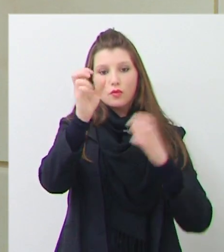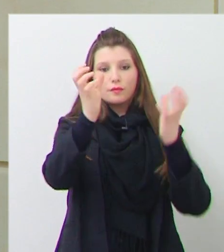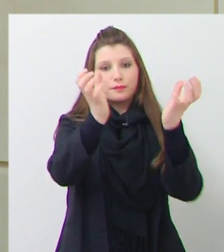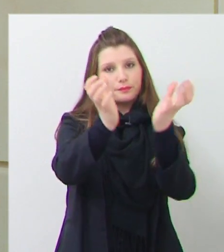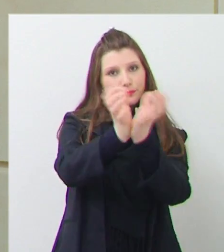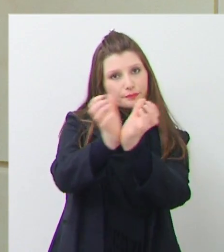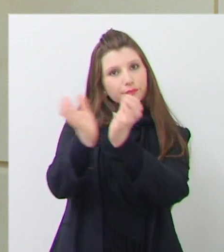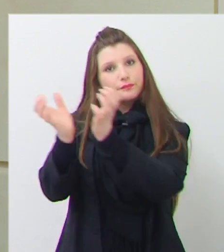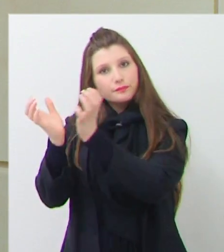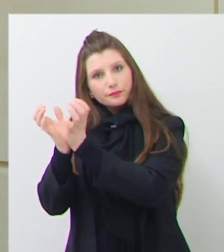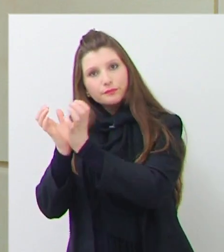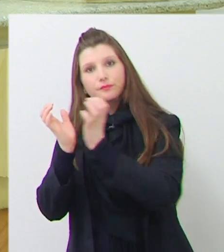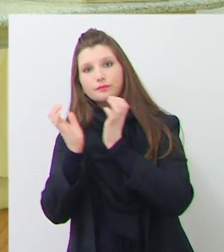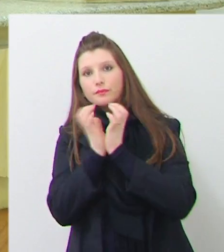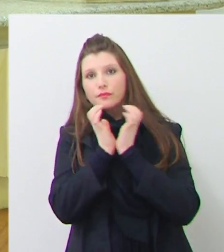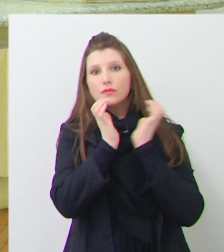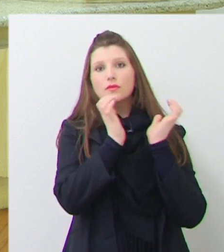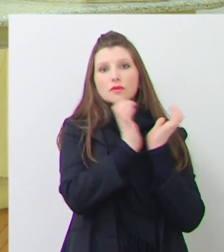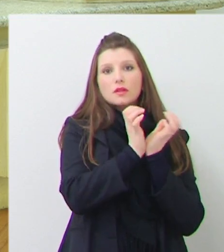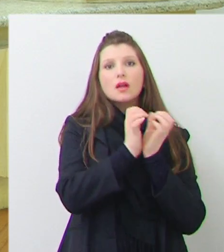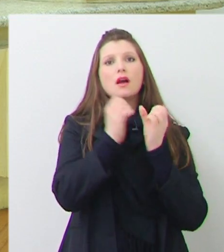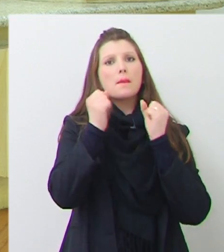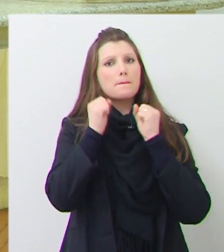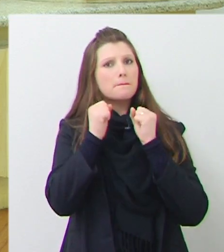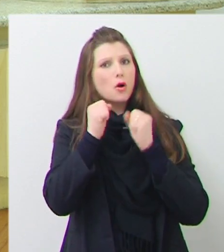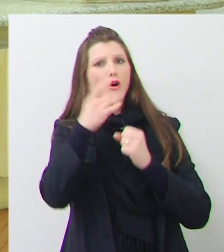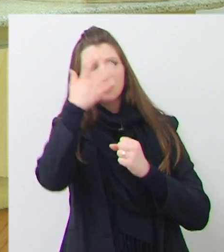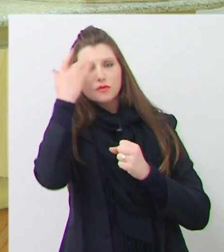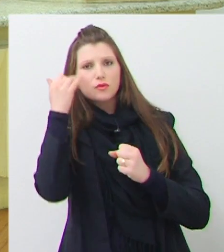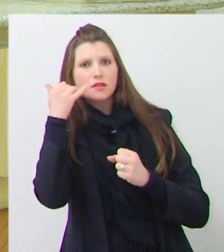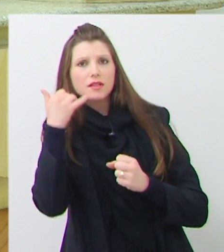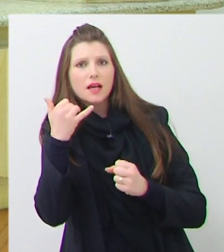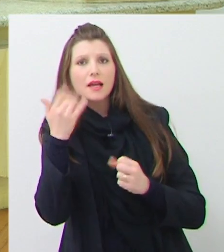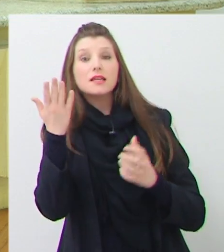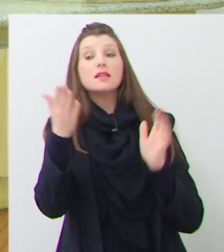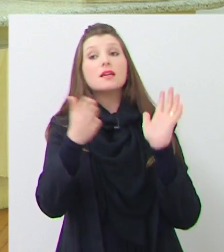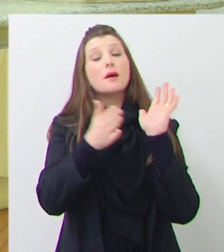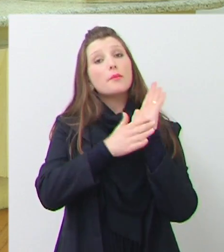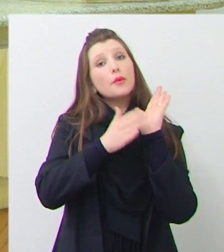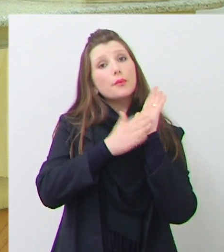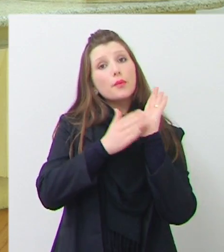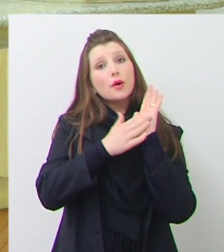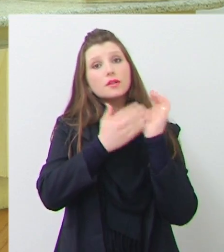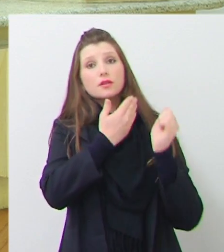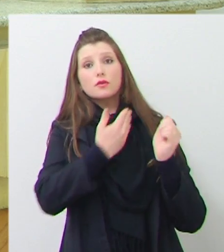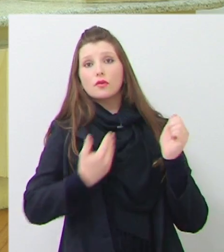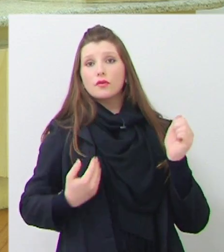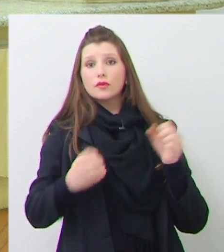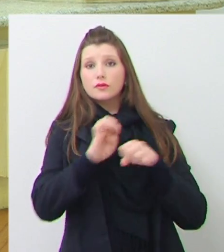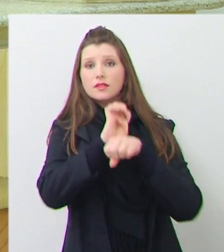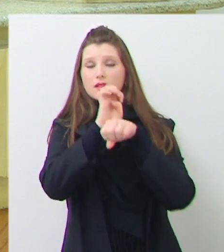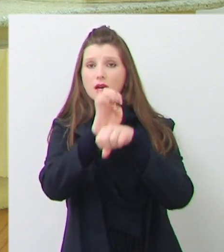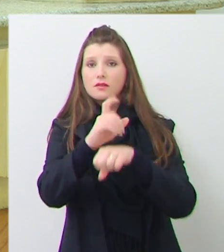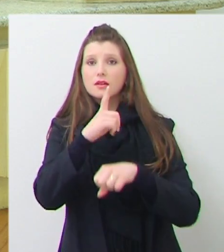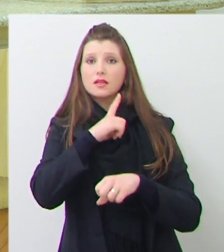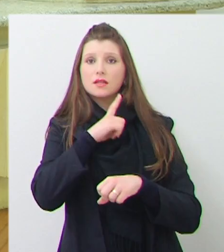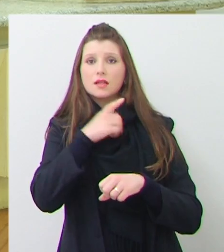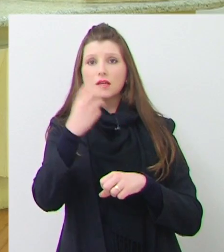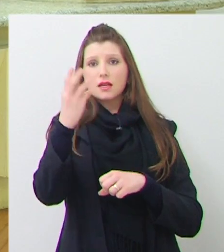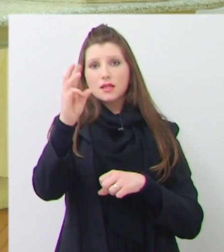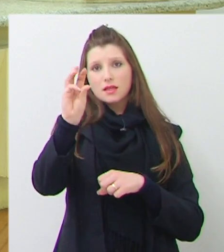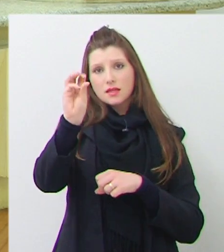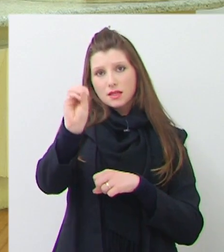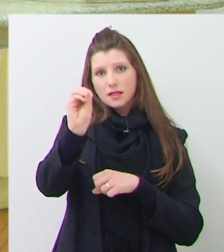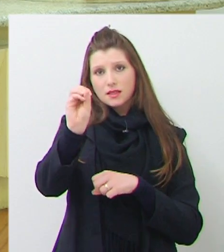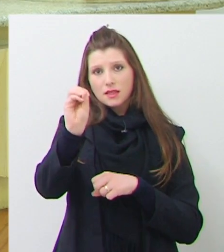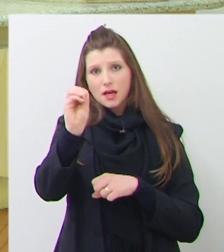linhas, que o usuário pode ser atendido. A proposta do governo do estado é que tenham 30 linhas para atender o estado